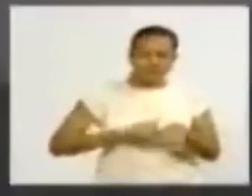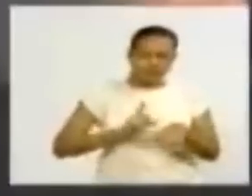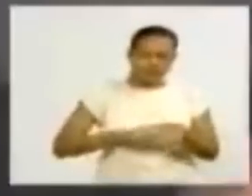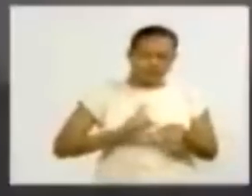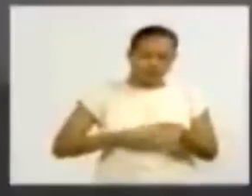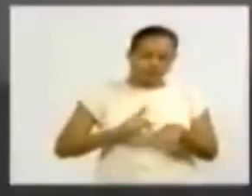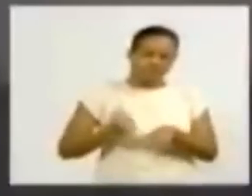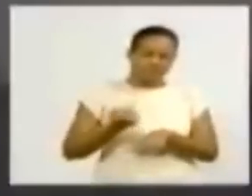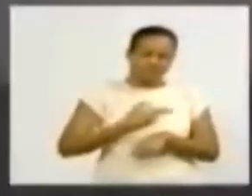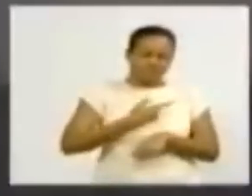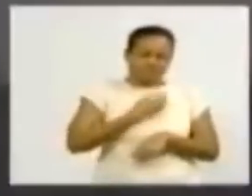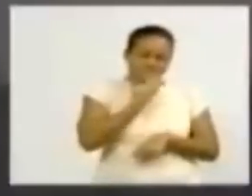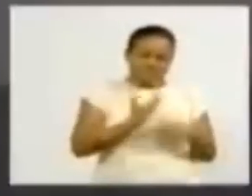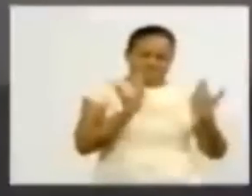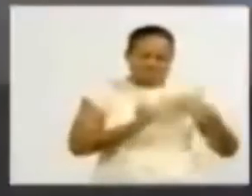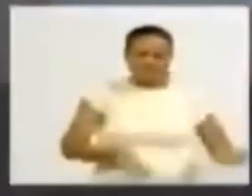nos querer bem.